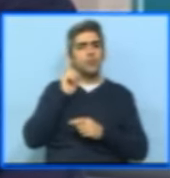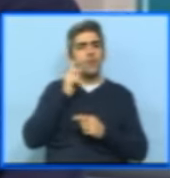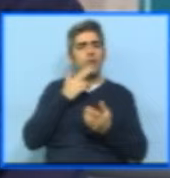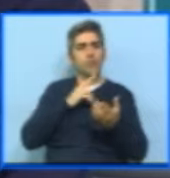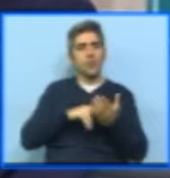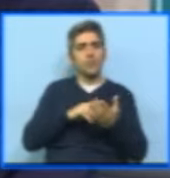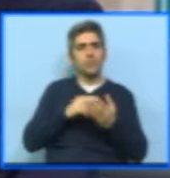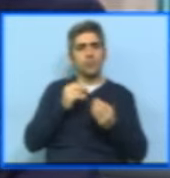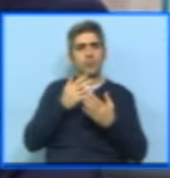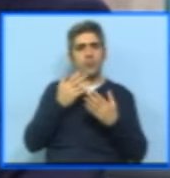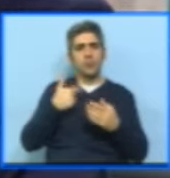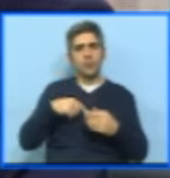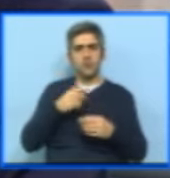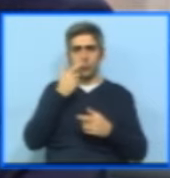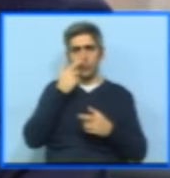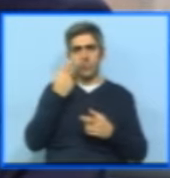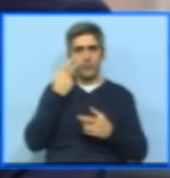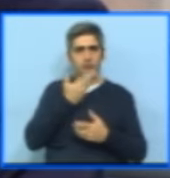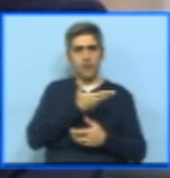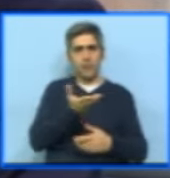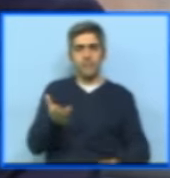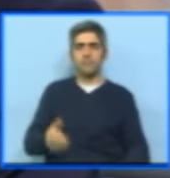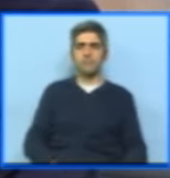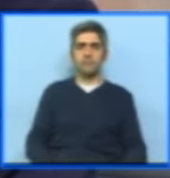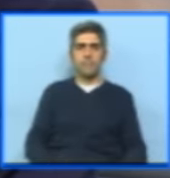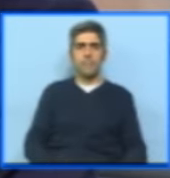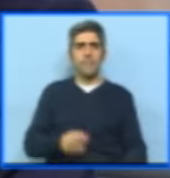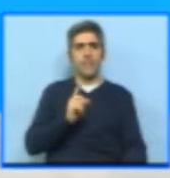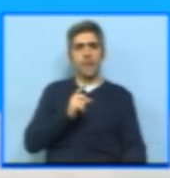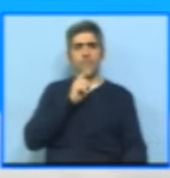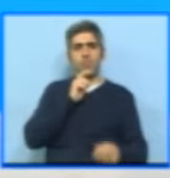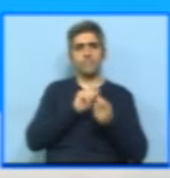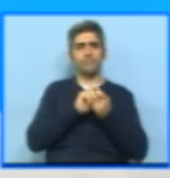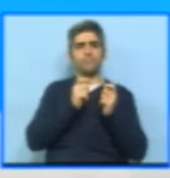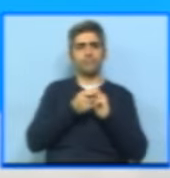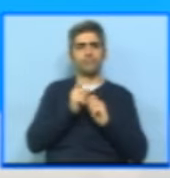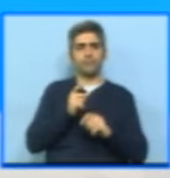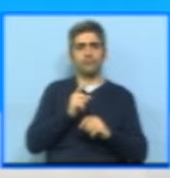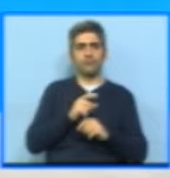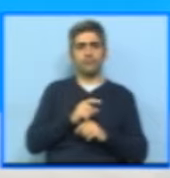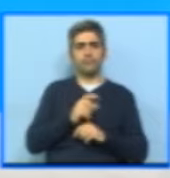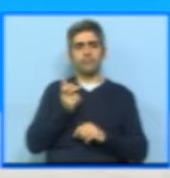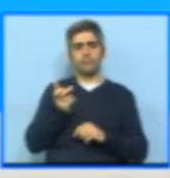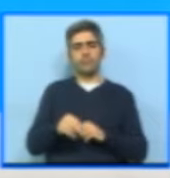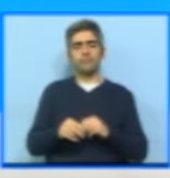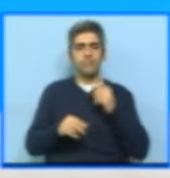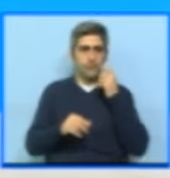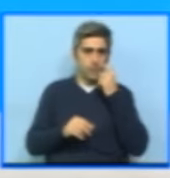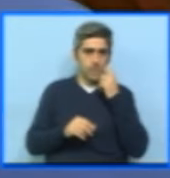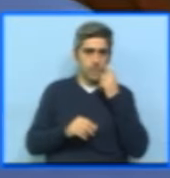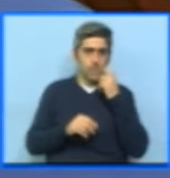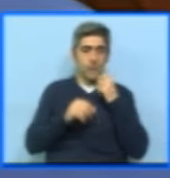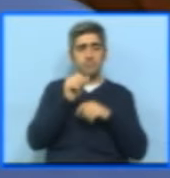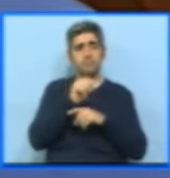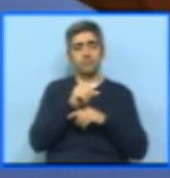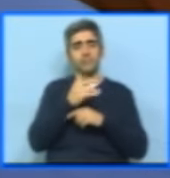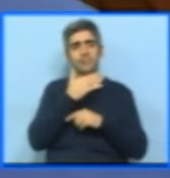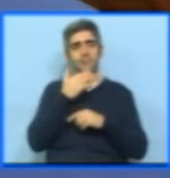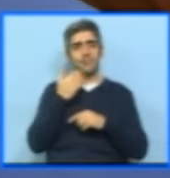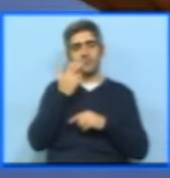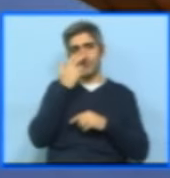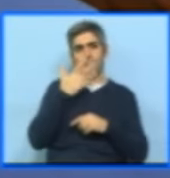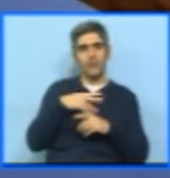real na nossa existência. É essa a transformação que pode ocorrer? Sim, quer dizer, nós, é muito curioso,